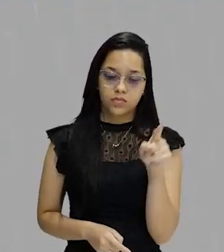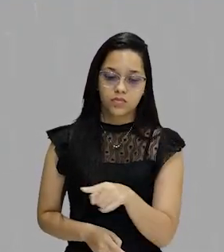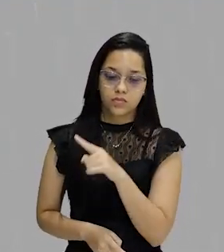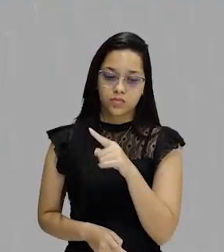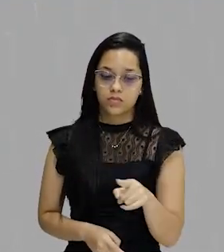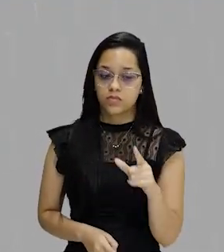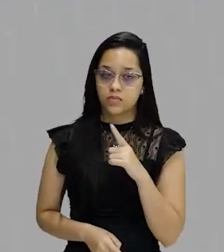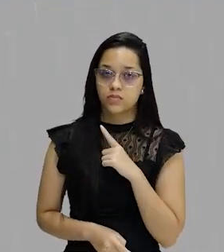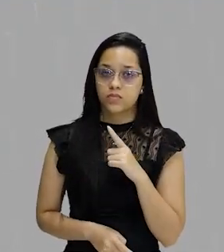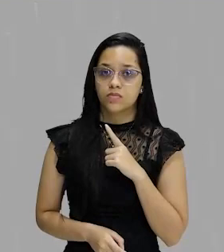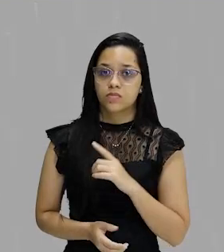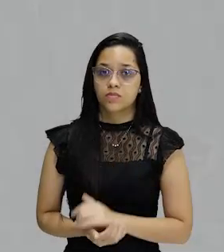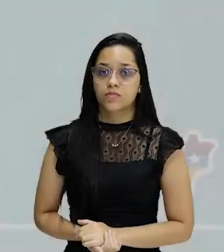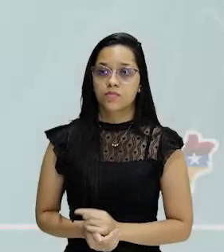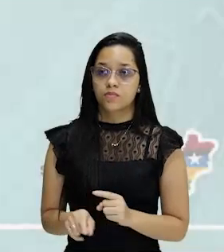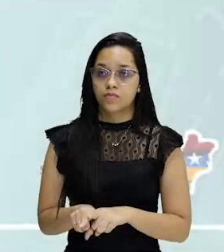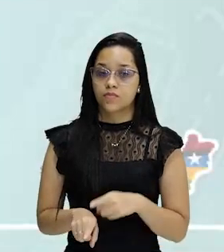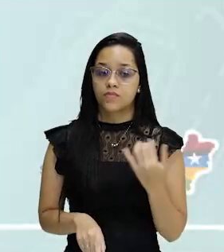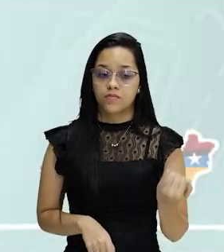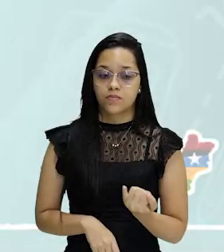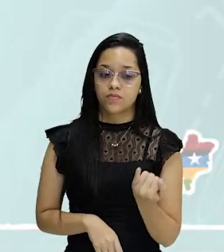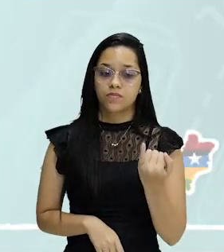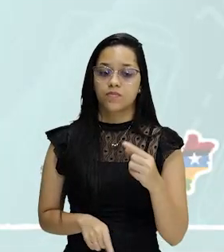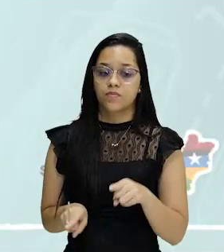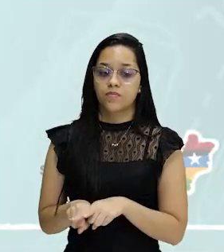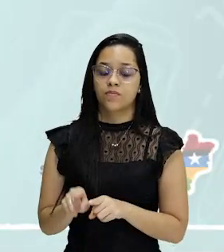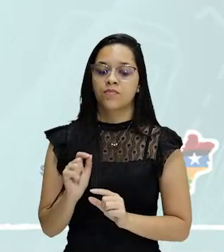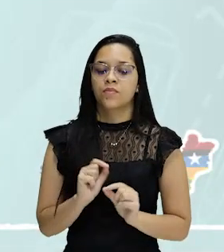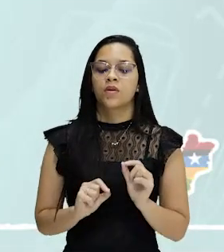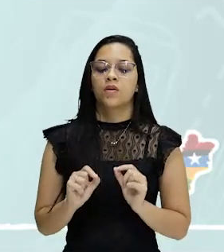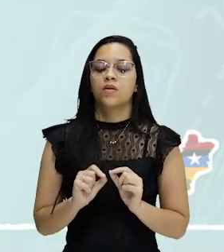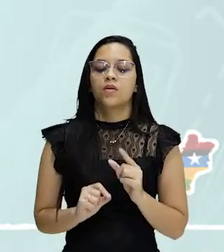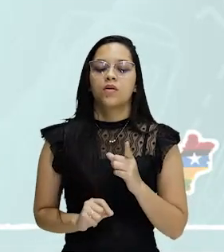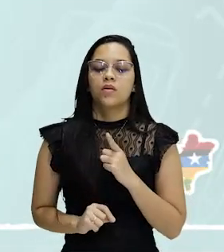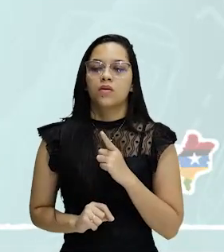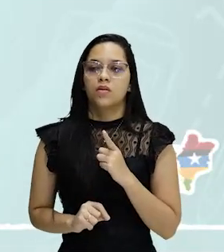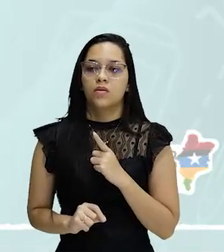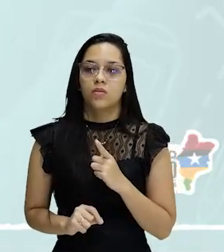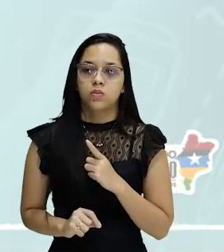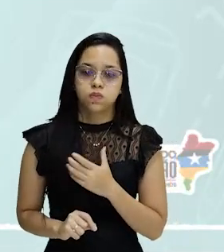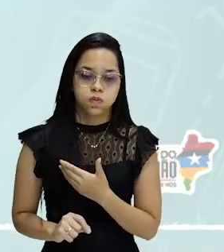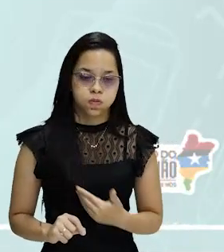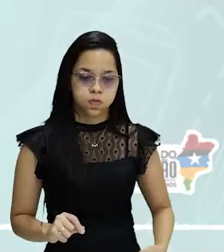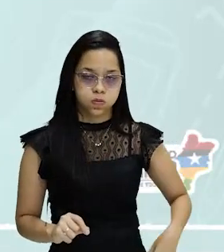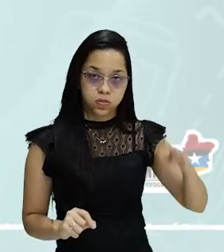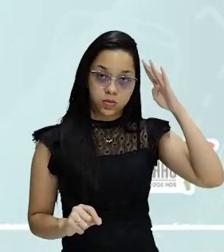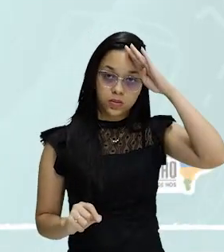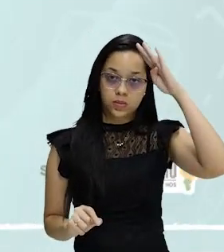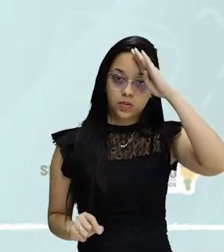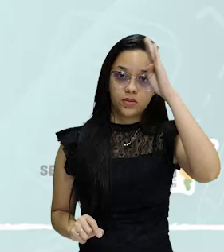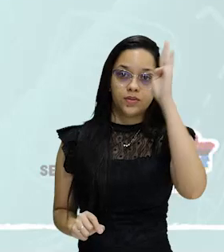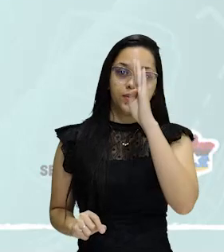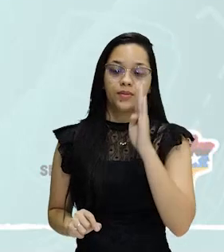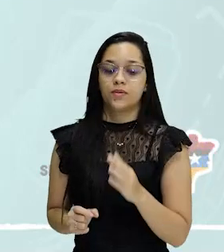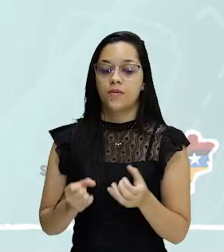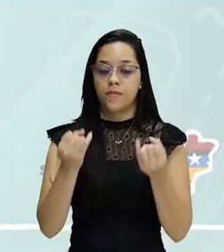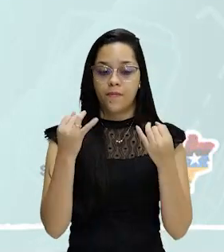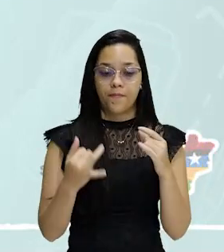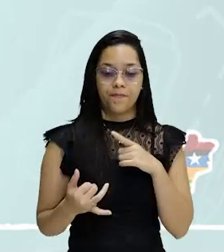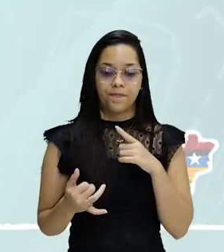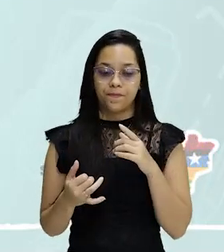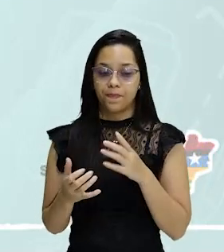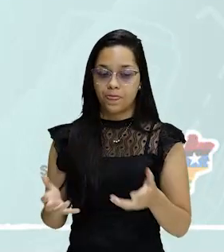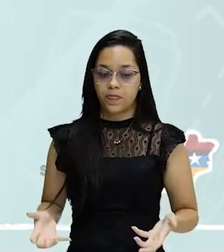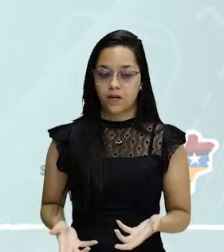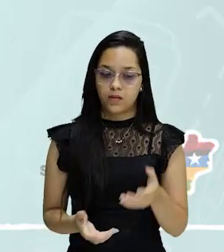se tem censura. Uma coisa interessante também é que, por exemplo, né, se você pega os governos militares no Brasil para falar sobre essas